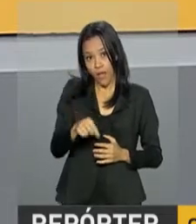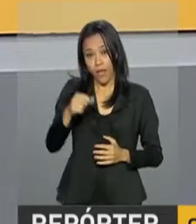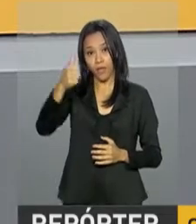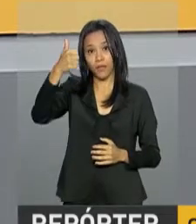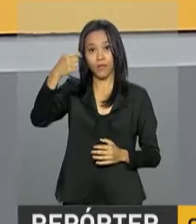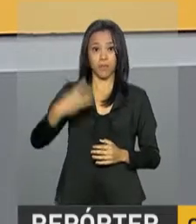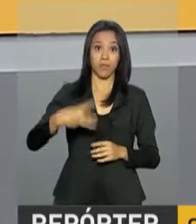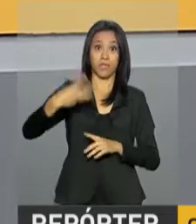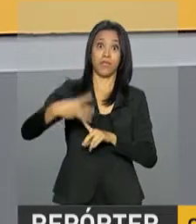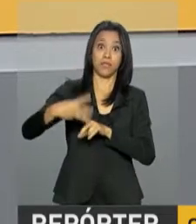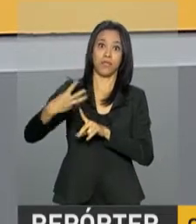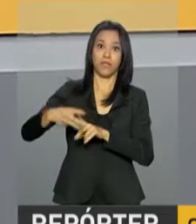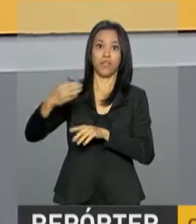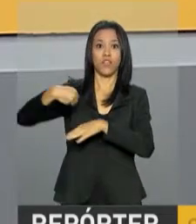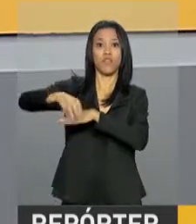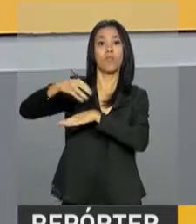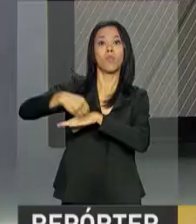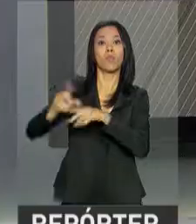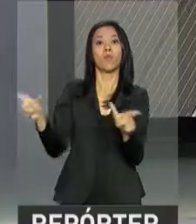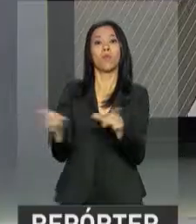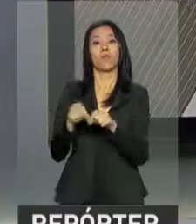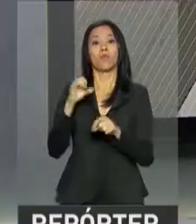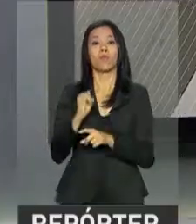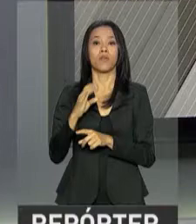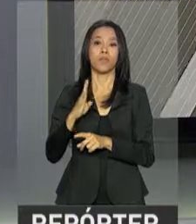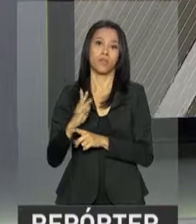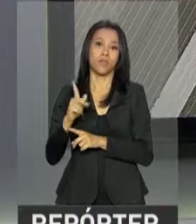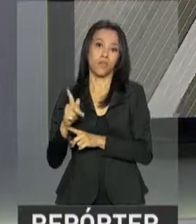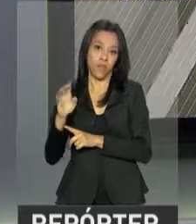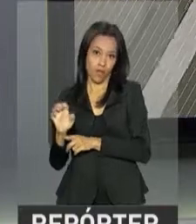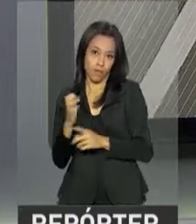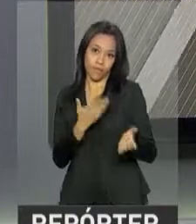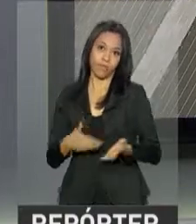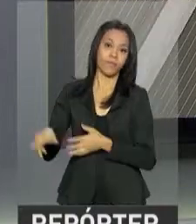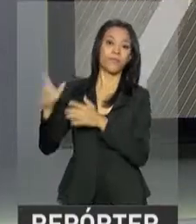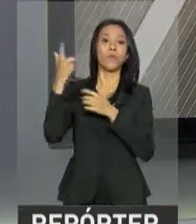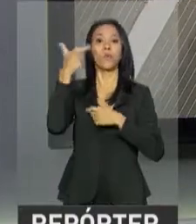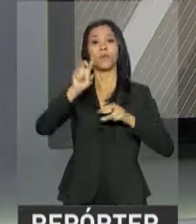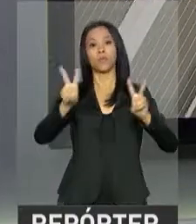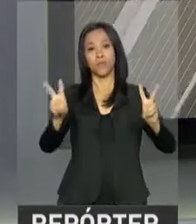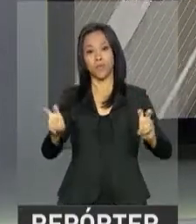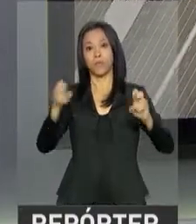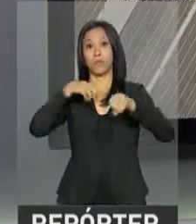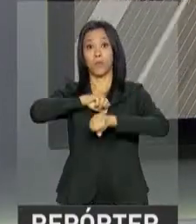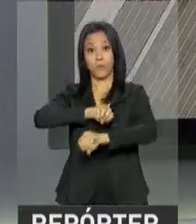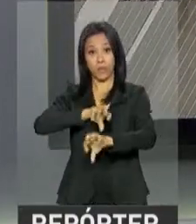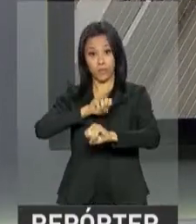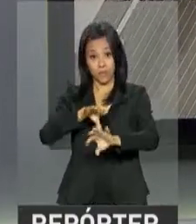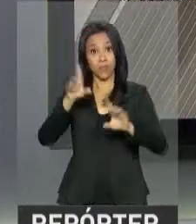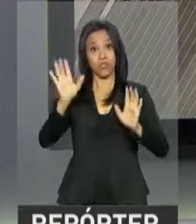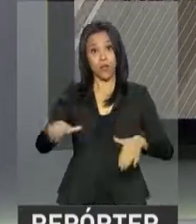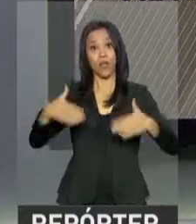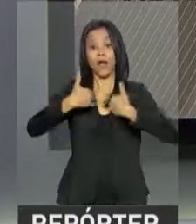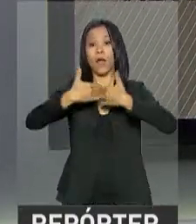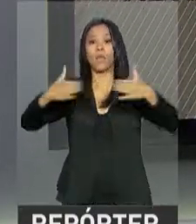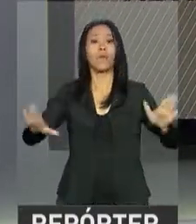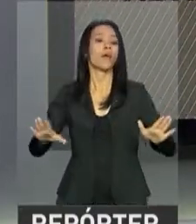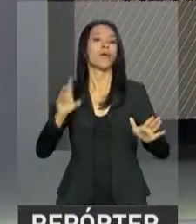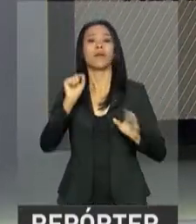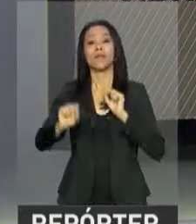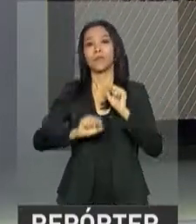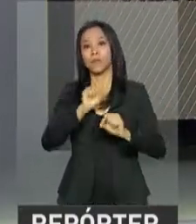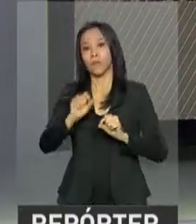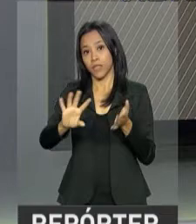seguida informou o ibge vamos falar de educação porque estão abertas as inscrições para o sistema de seleção